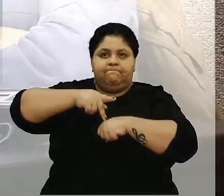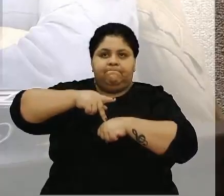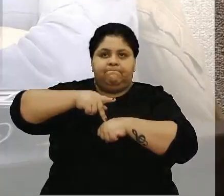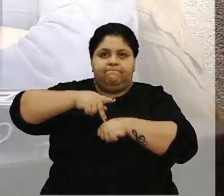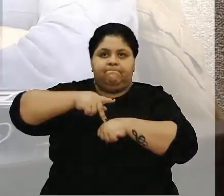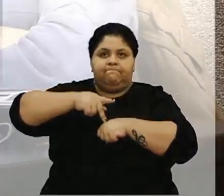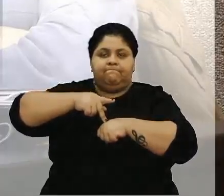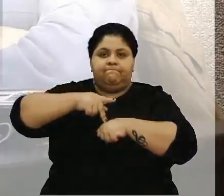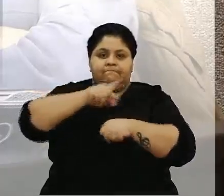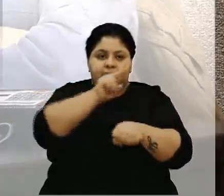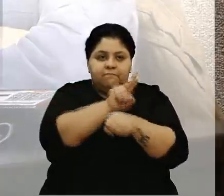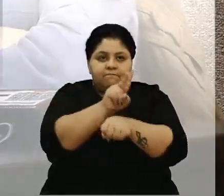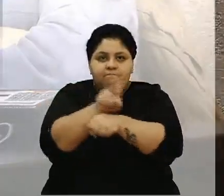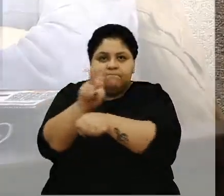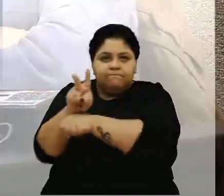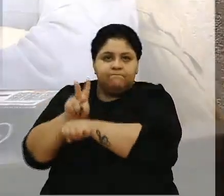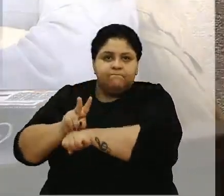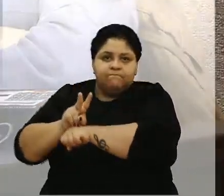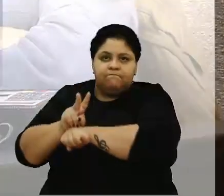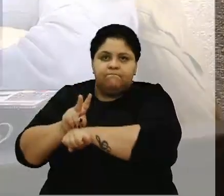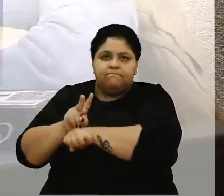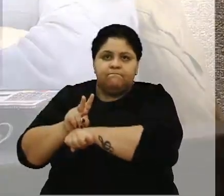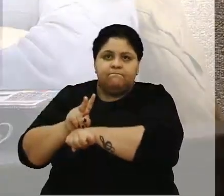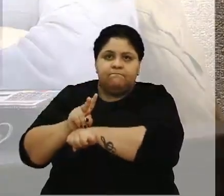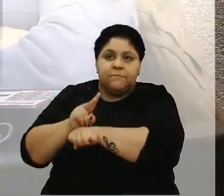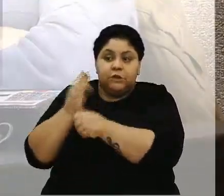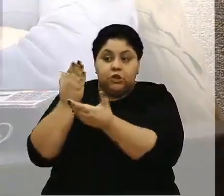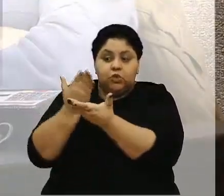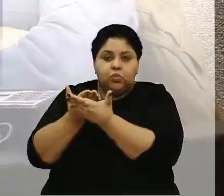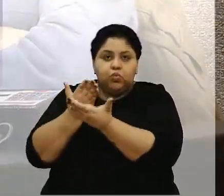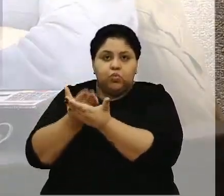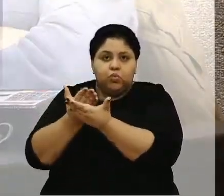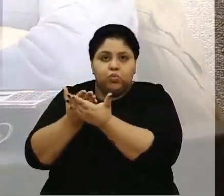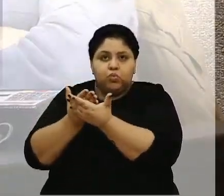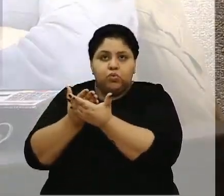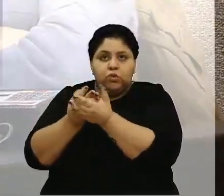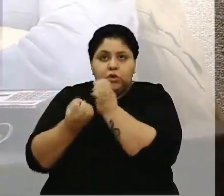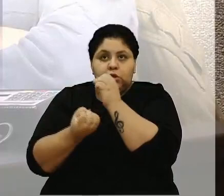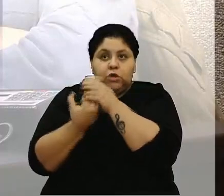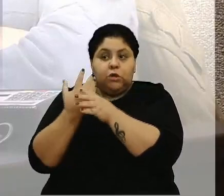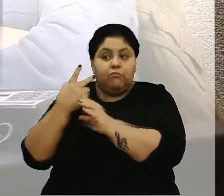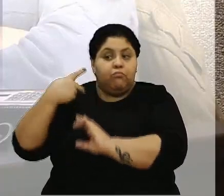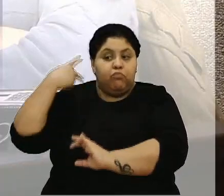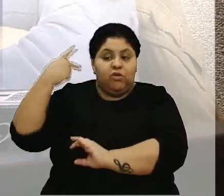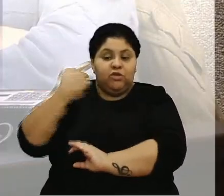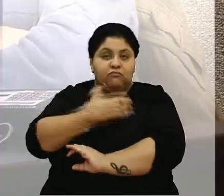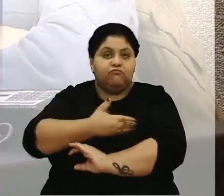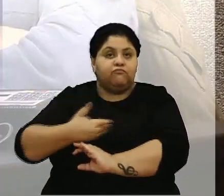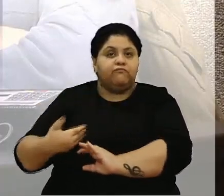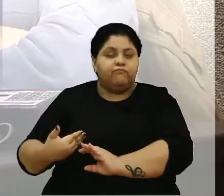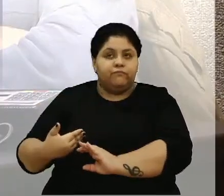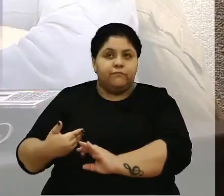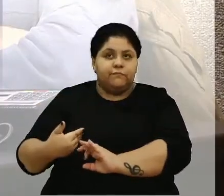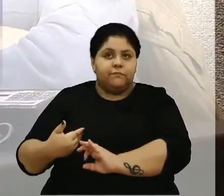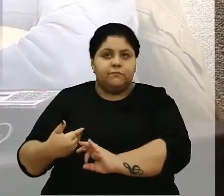sua prevenção, que fizeram estudos e implementaram políticas públicas